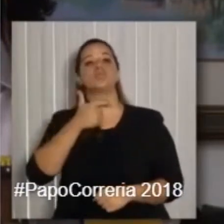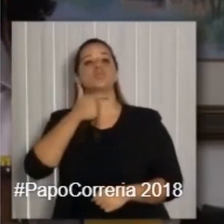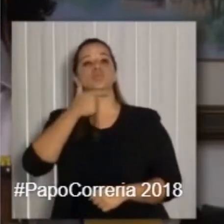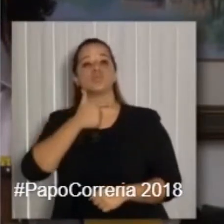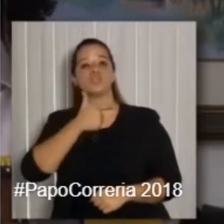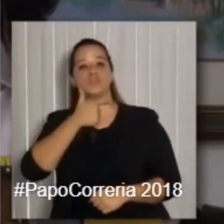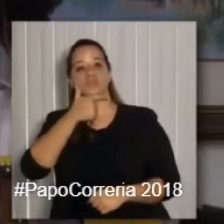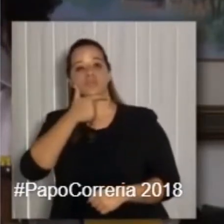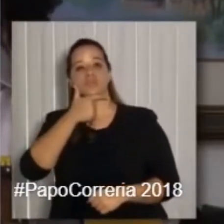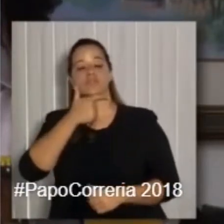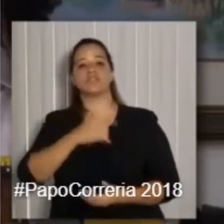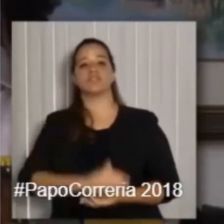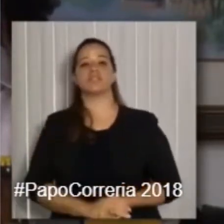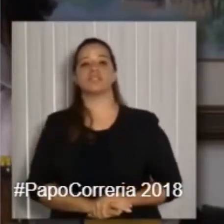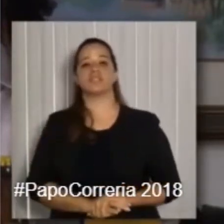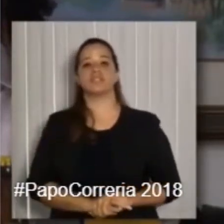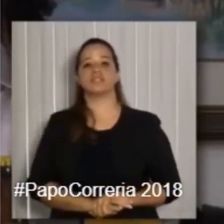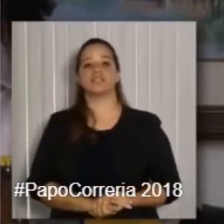vagas,